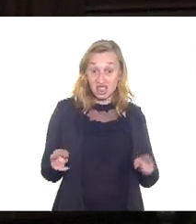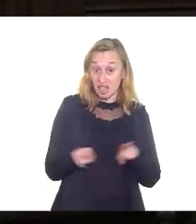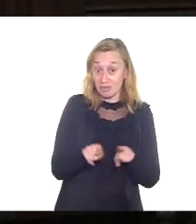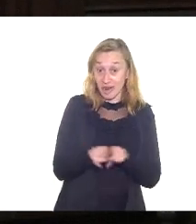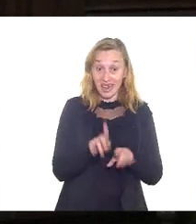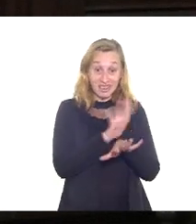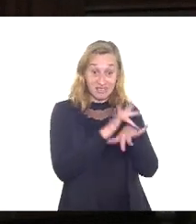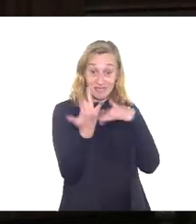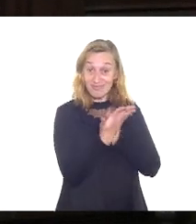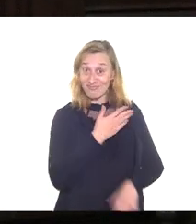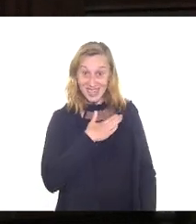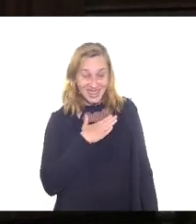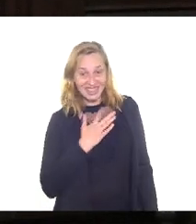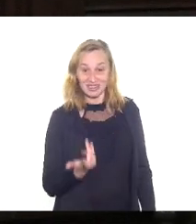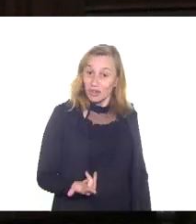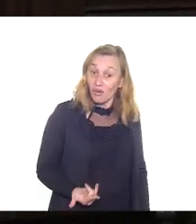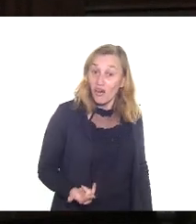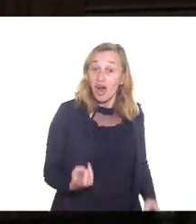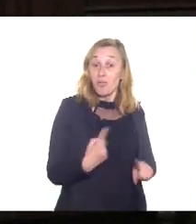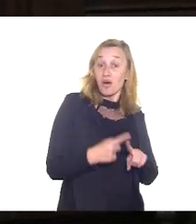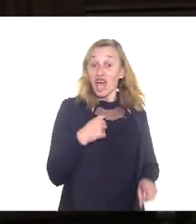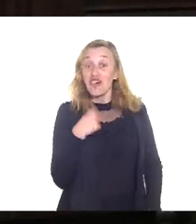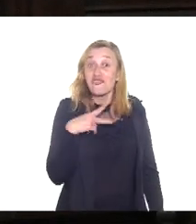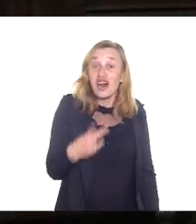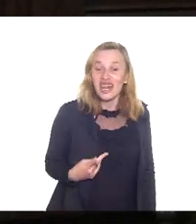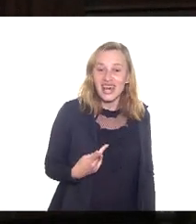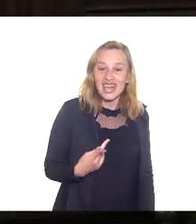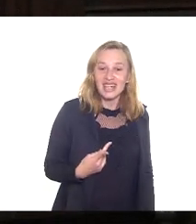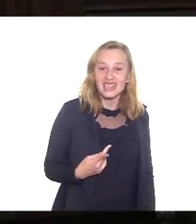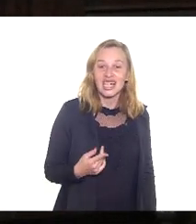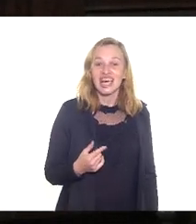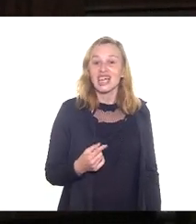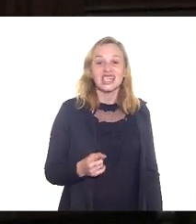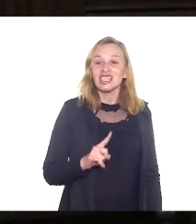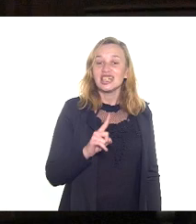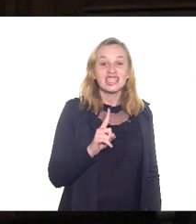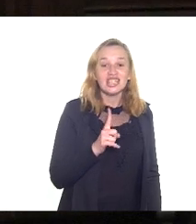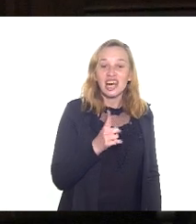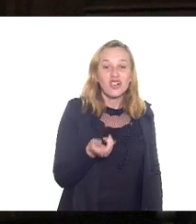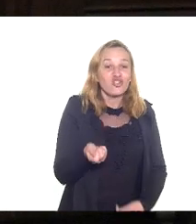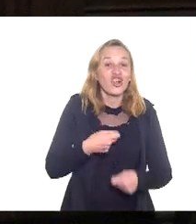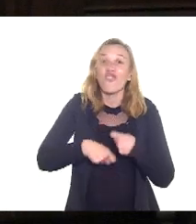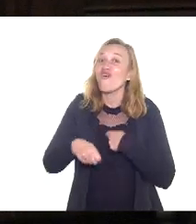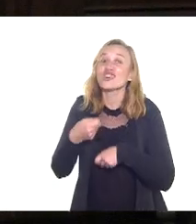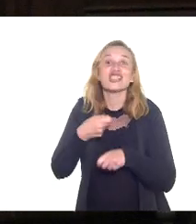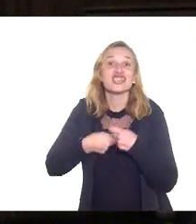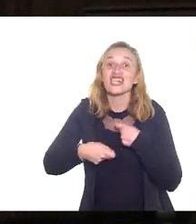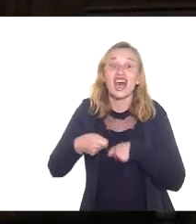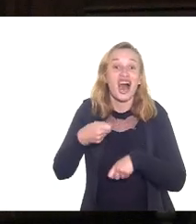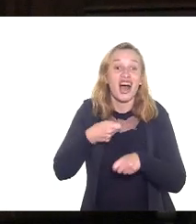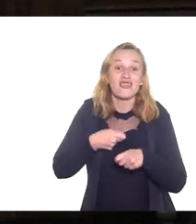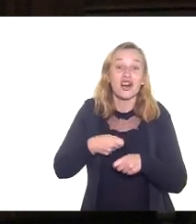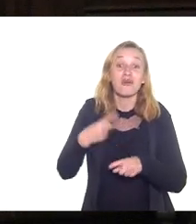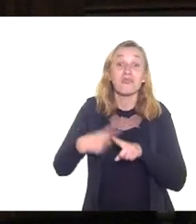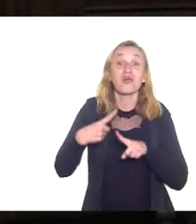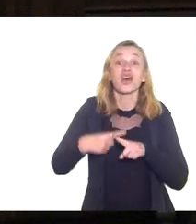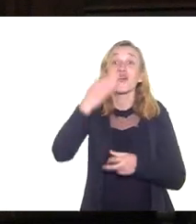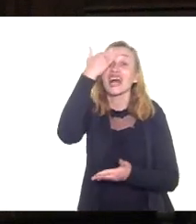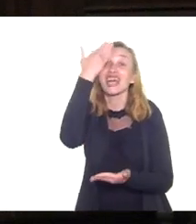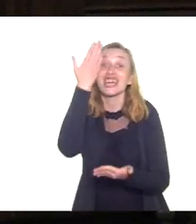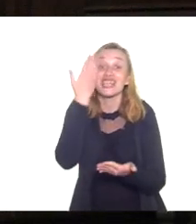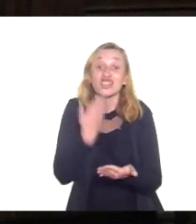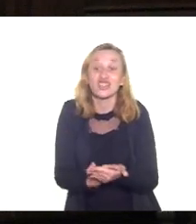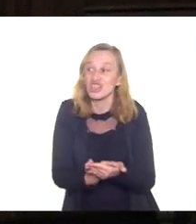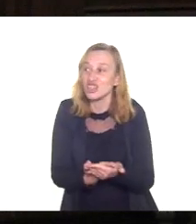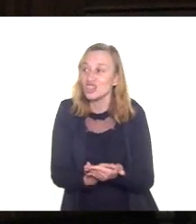minhas redes sociais, porque eu falei que eu não negociava o que eu acreditava,